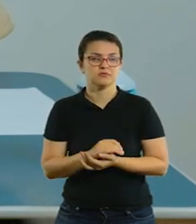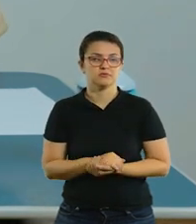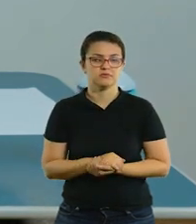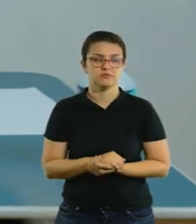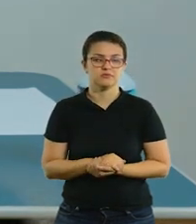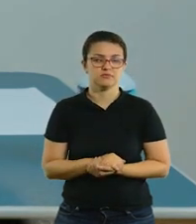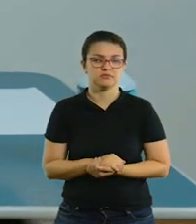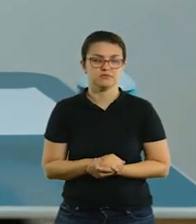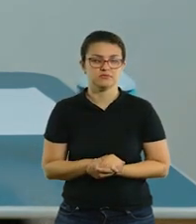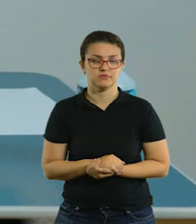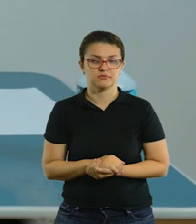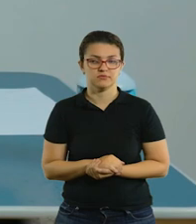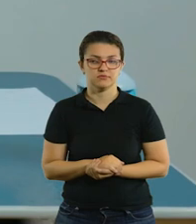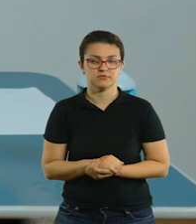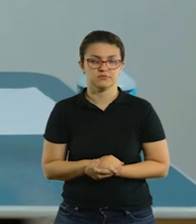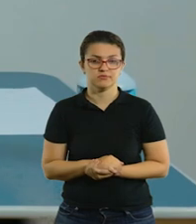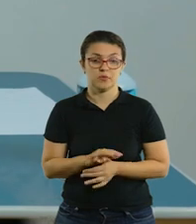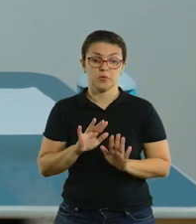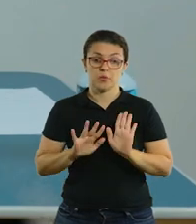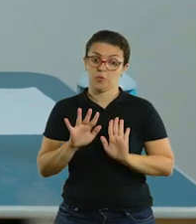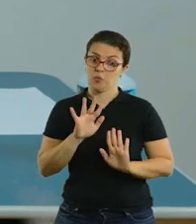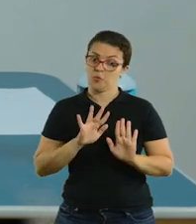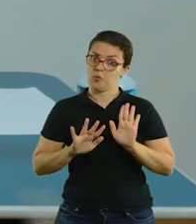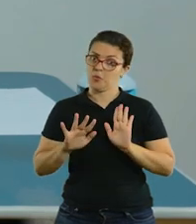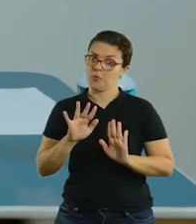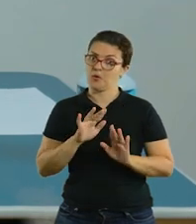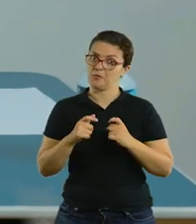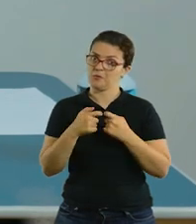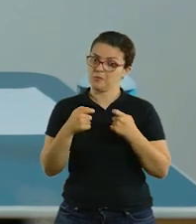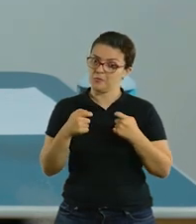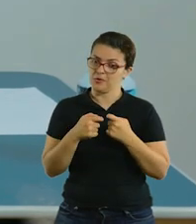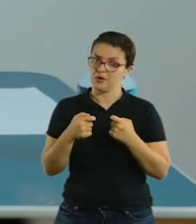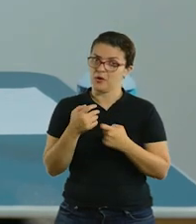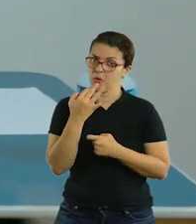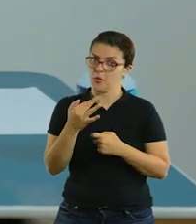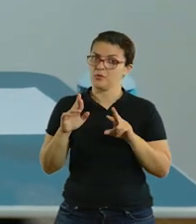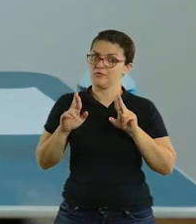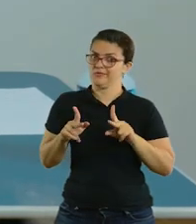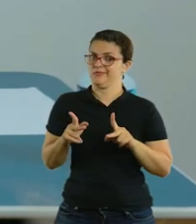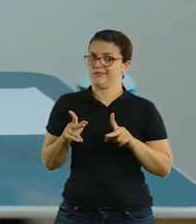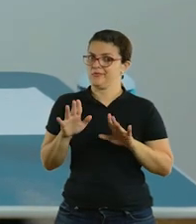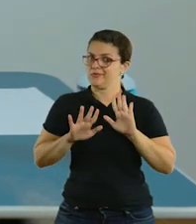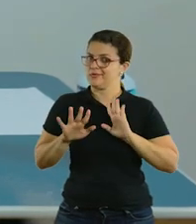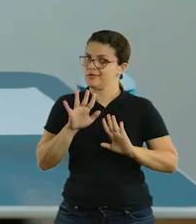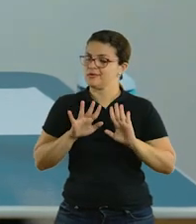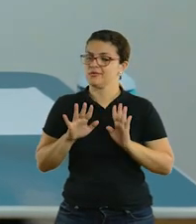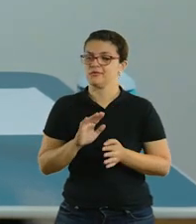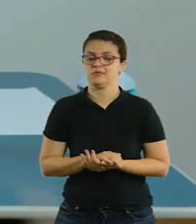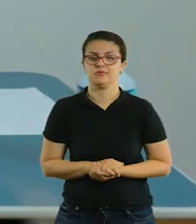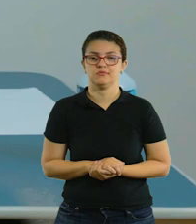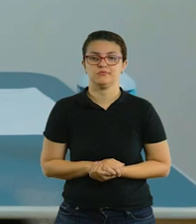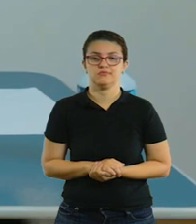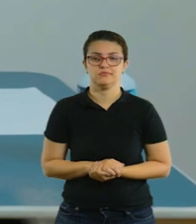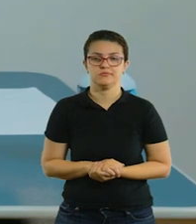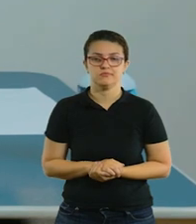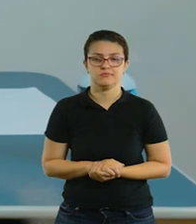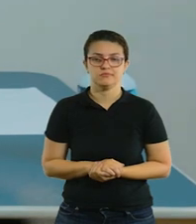par. Ó, toma cuidado para não sair igual a menininha que tá aqui, hein? Ela tá com uma meia de cada cor.